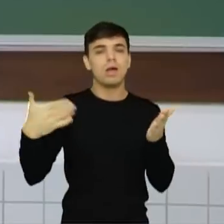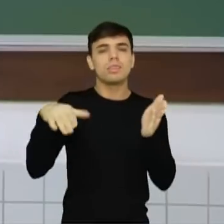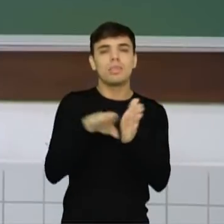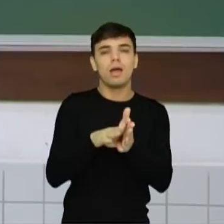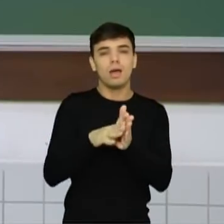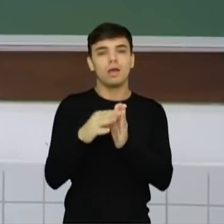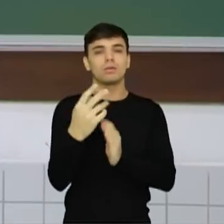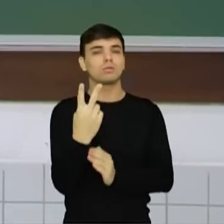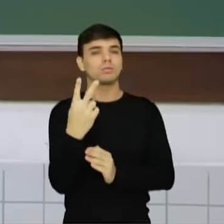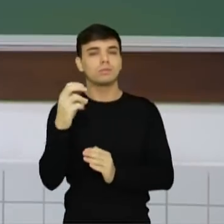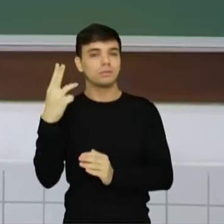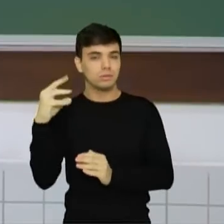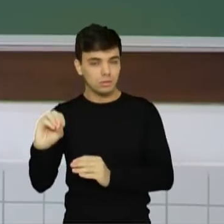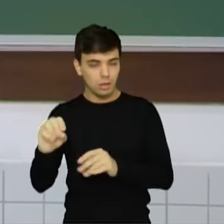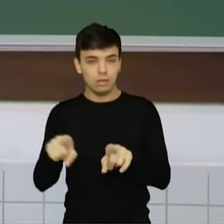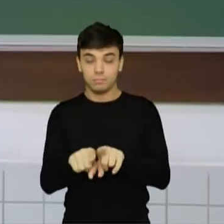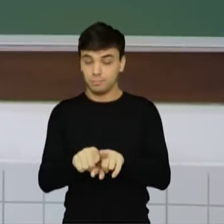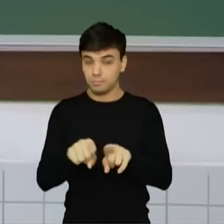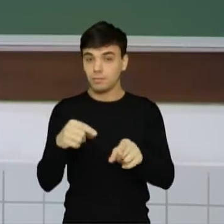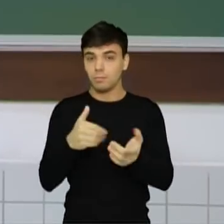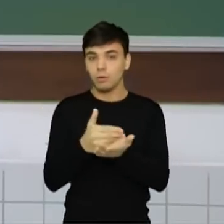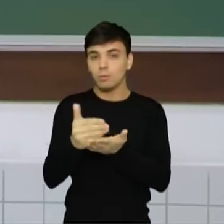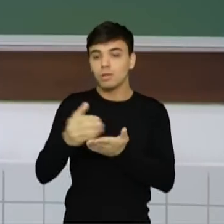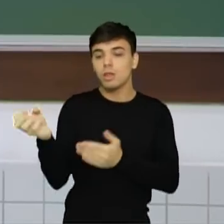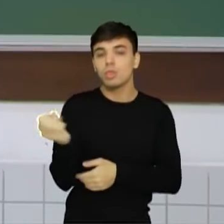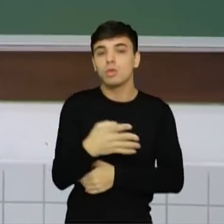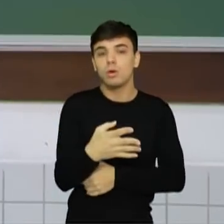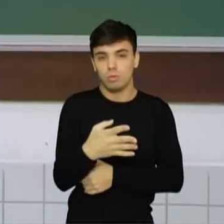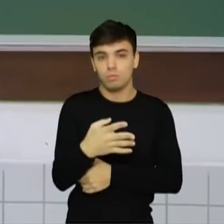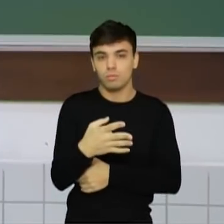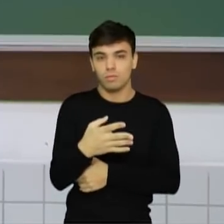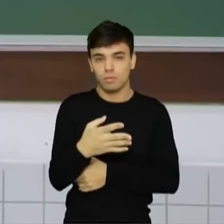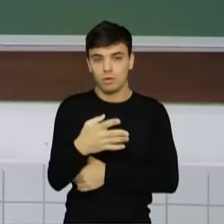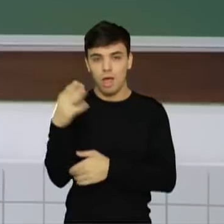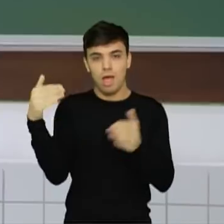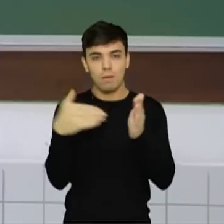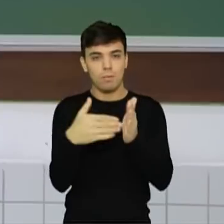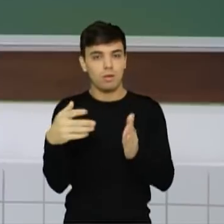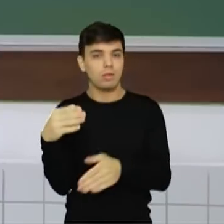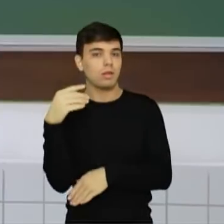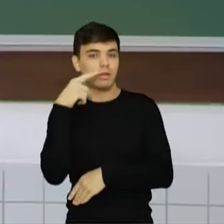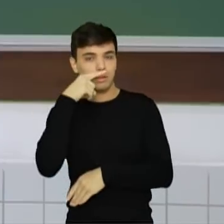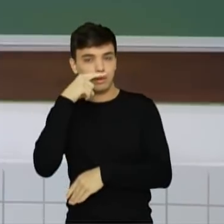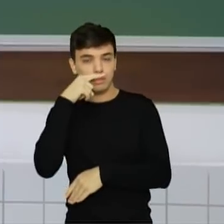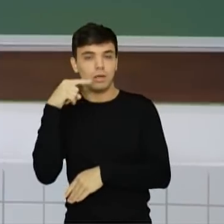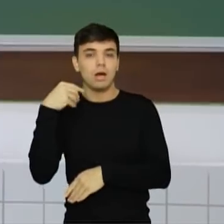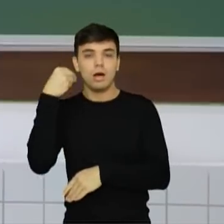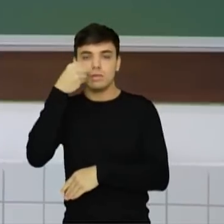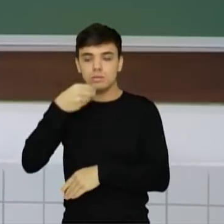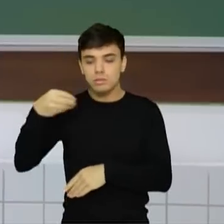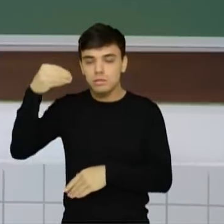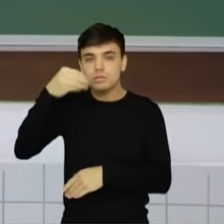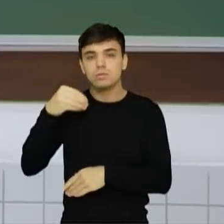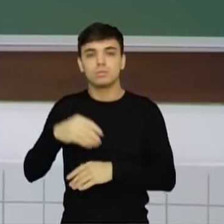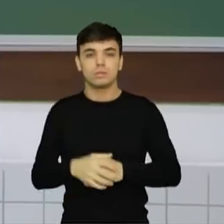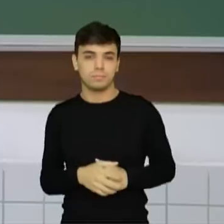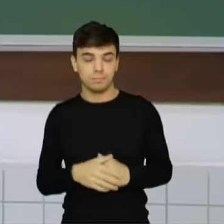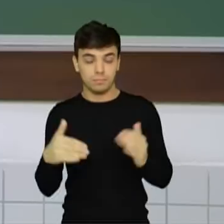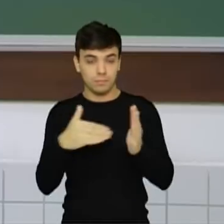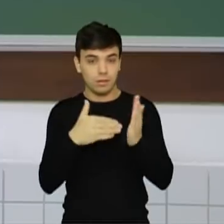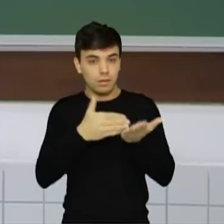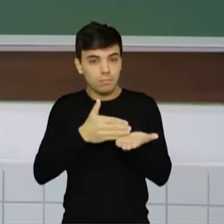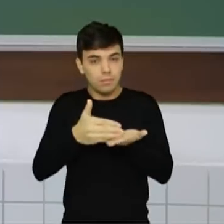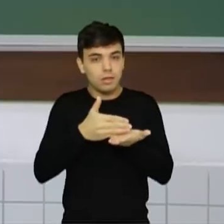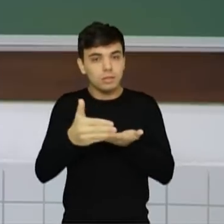Como começou a acabar as árvores, eles começaram um novo ciclo econômico, o ciclo do açúcar, certo? E, a partir do século XVIII, você tem